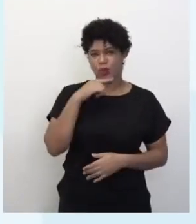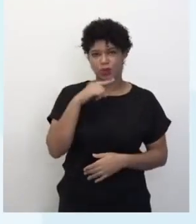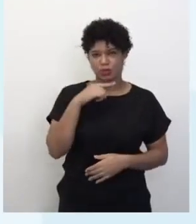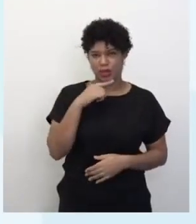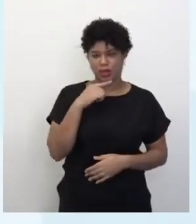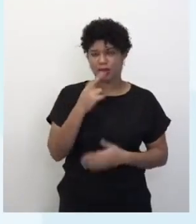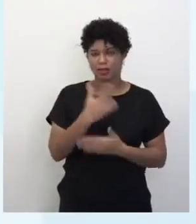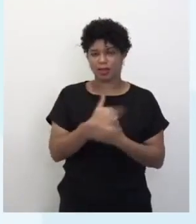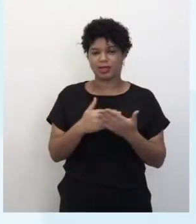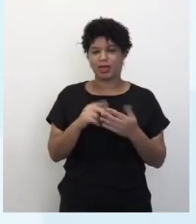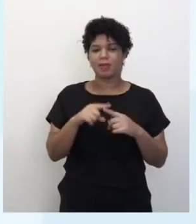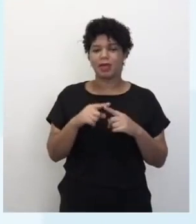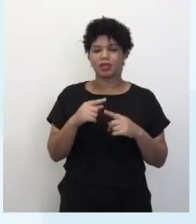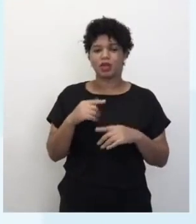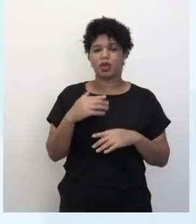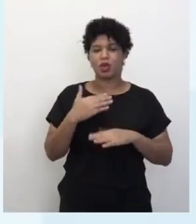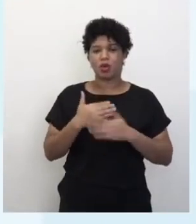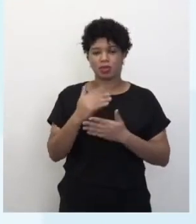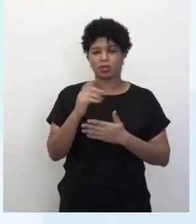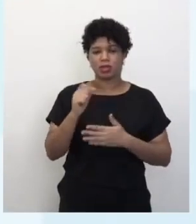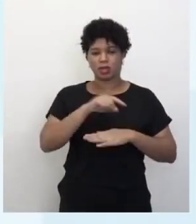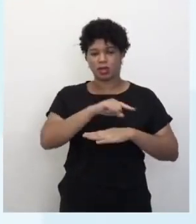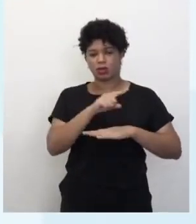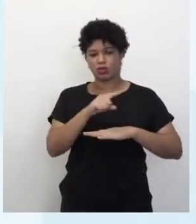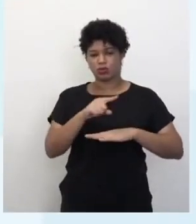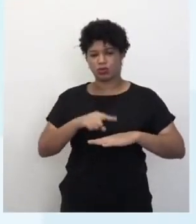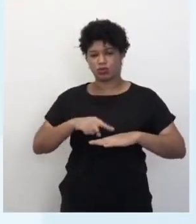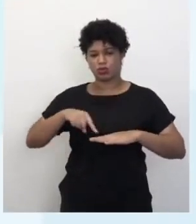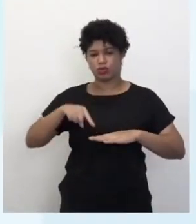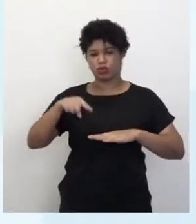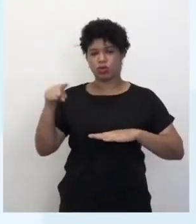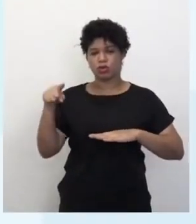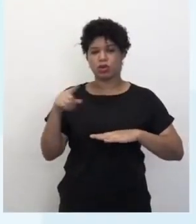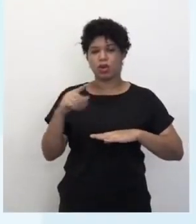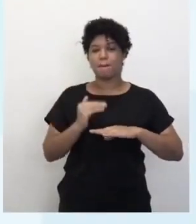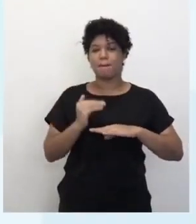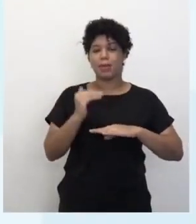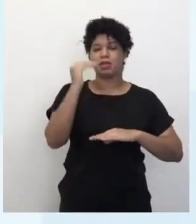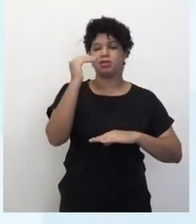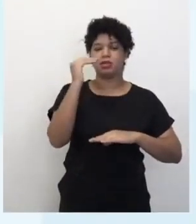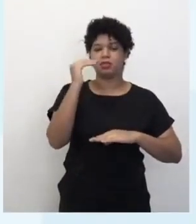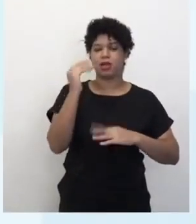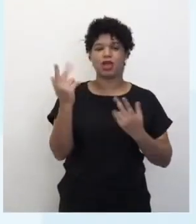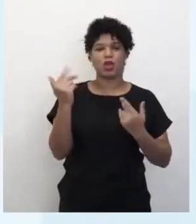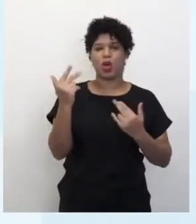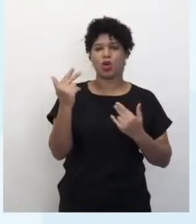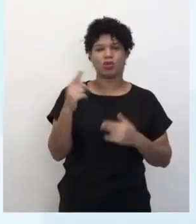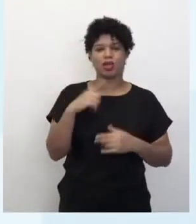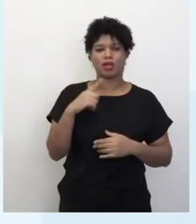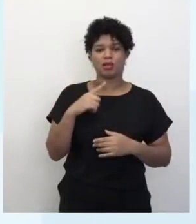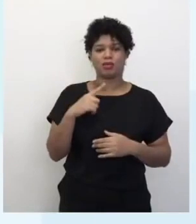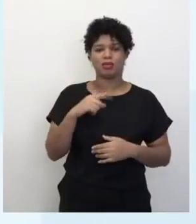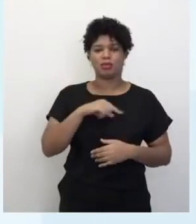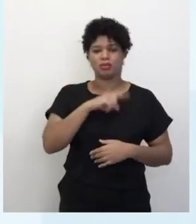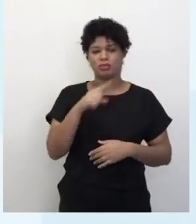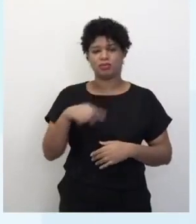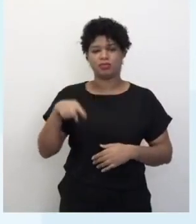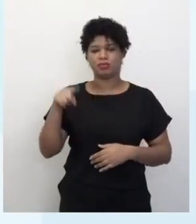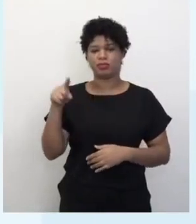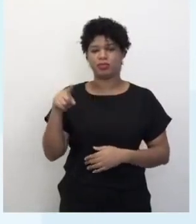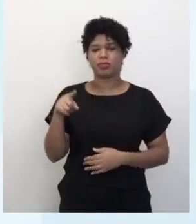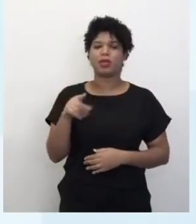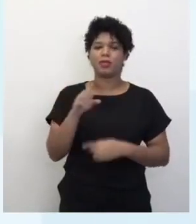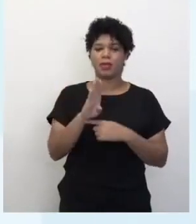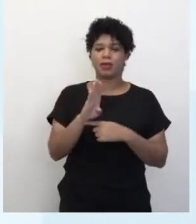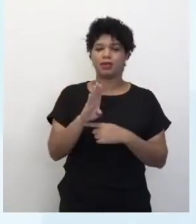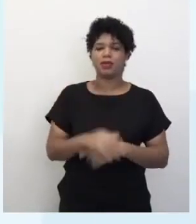ela começaria aqui assim, correto? Então, tá vendo? Aqui ele deslocou igualzinho para cima. Então, esta é a nossa letra